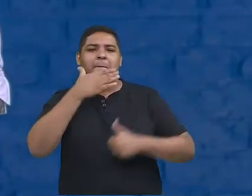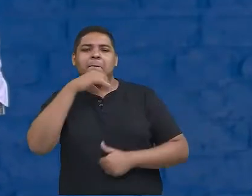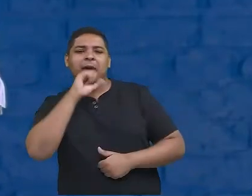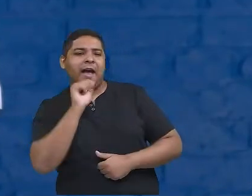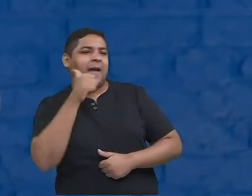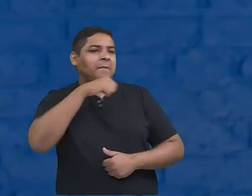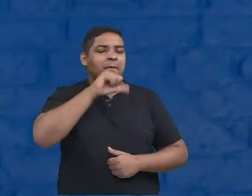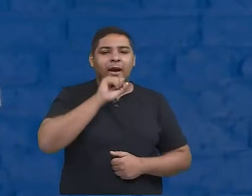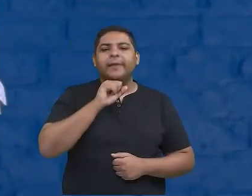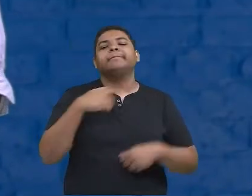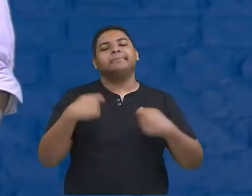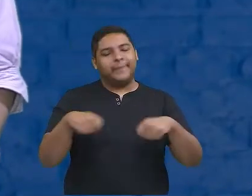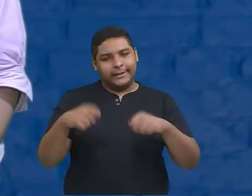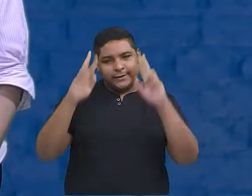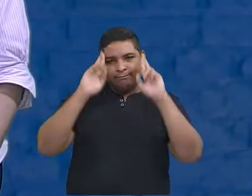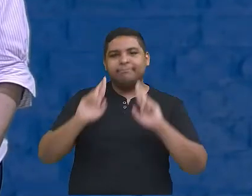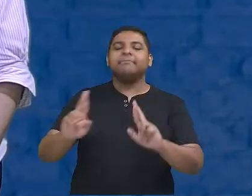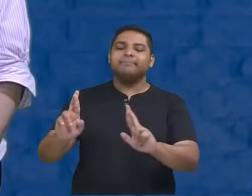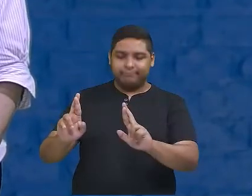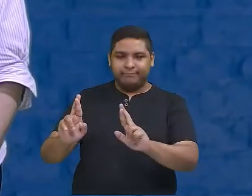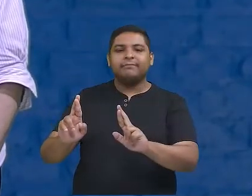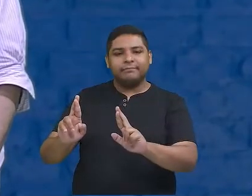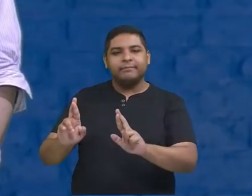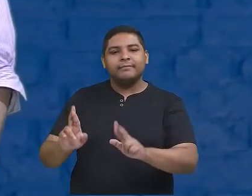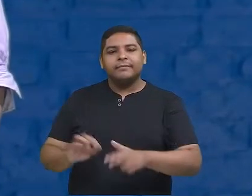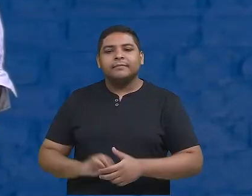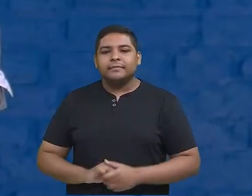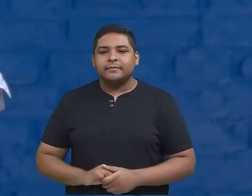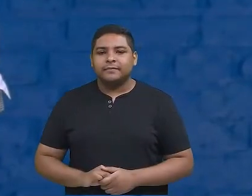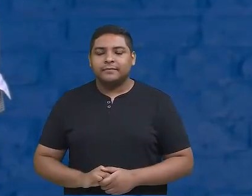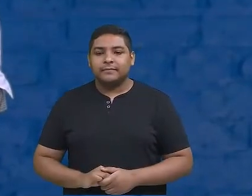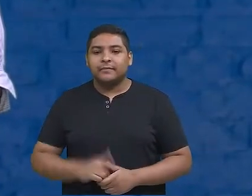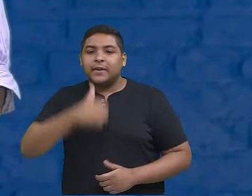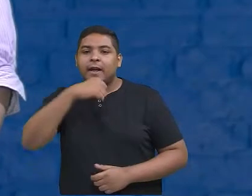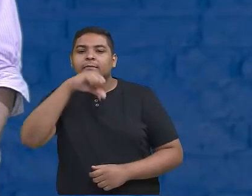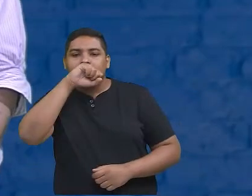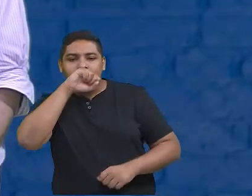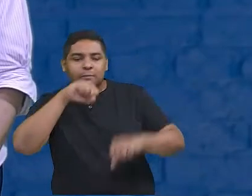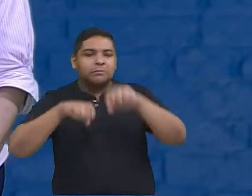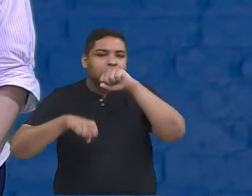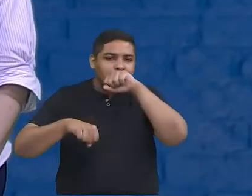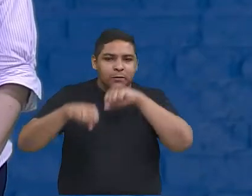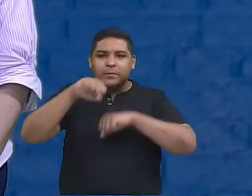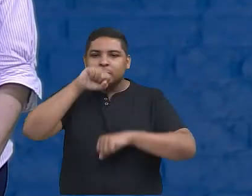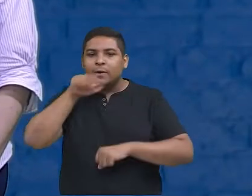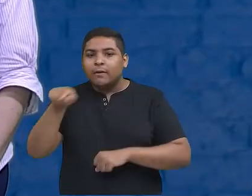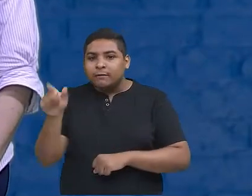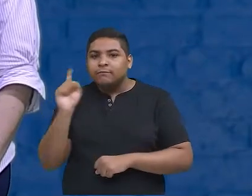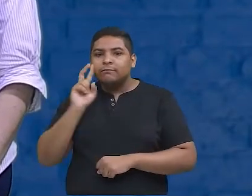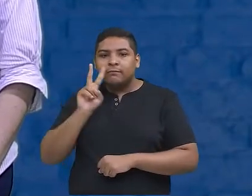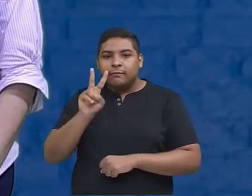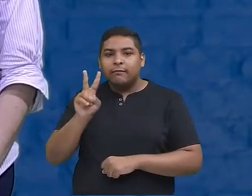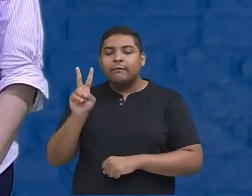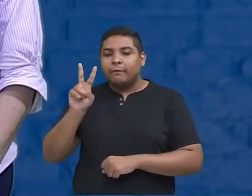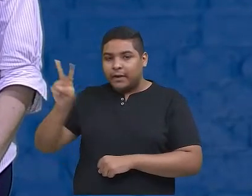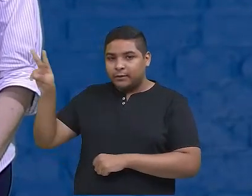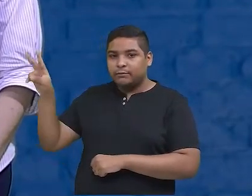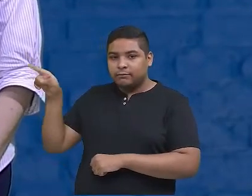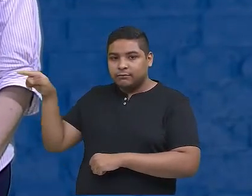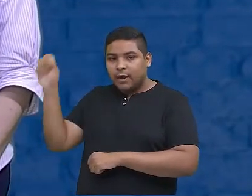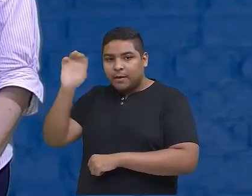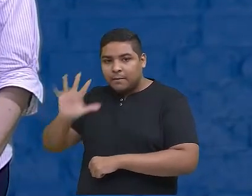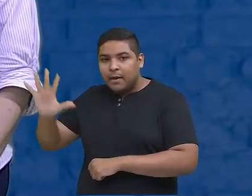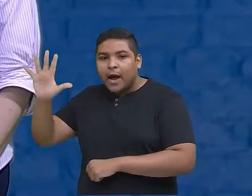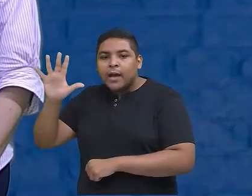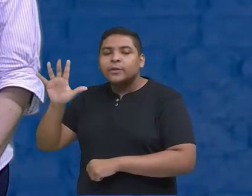ter o respeito, tá bom? Então a bênção, vocês estão vendo aqui a garotinha. Parece, né,